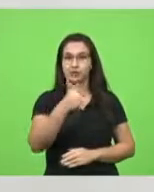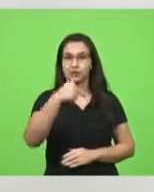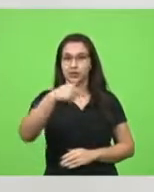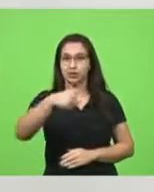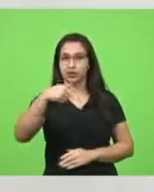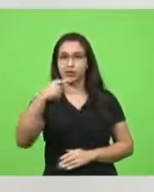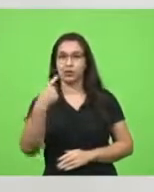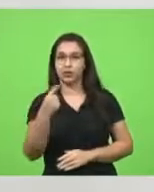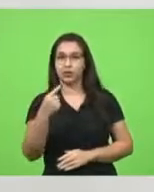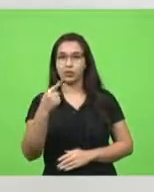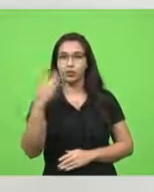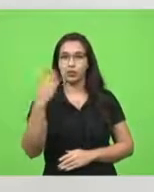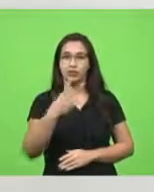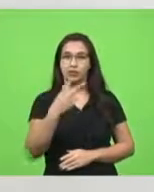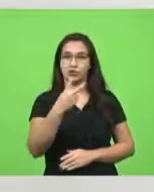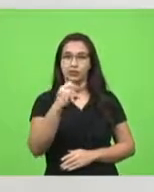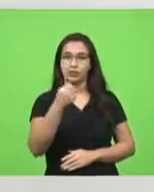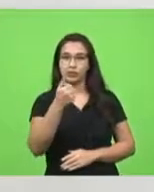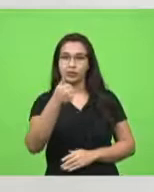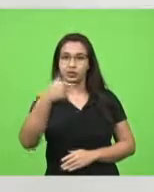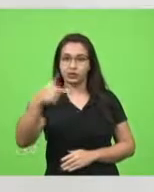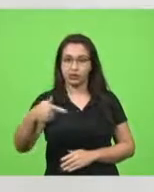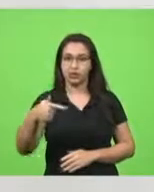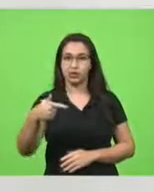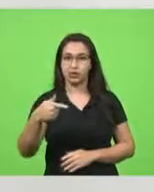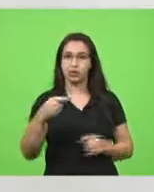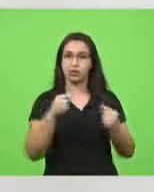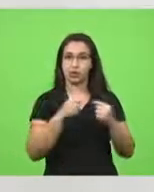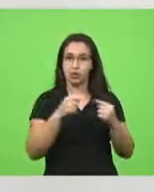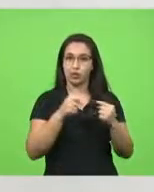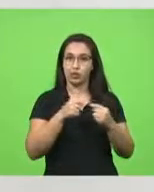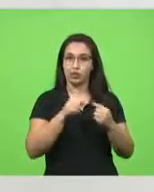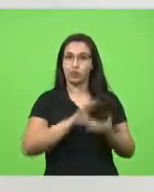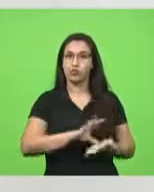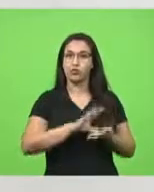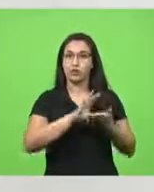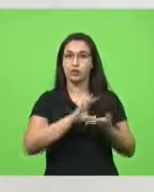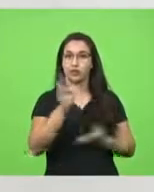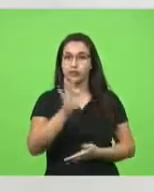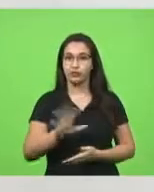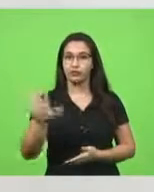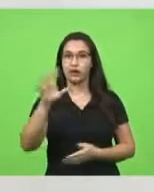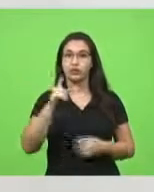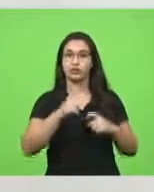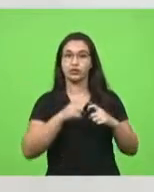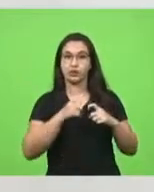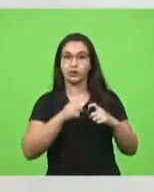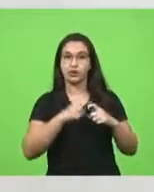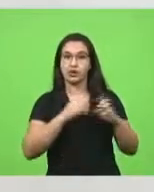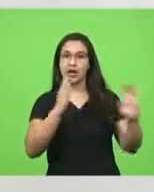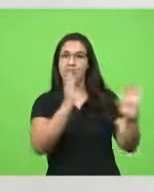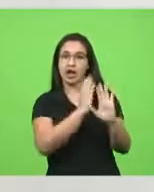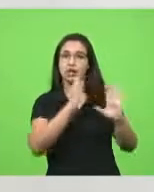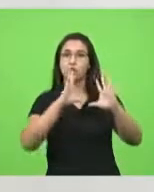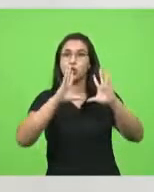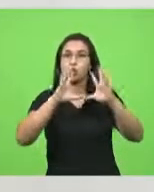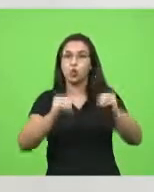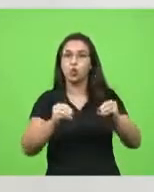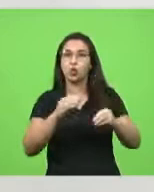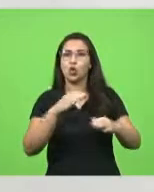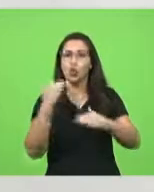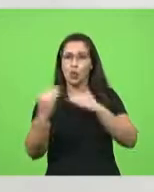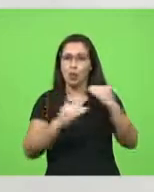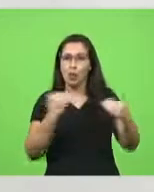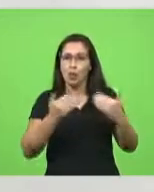2171/2017 do Conselho Federal de Medicina, para que analisem todos os atestados de óbito por